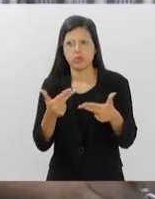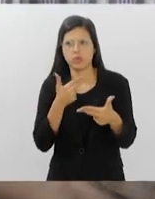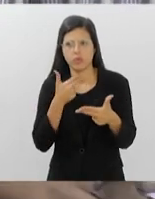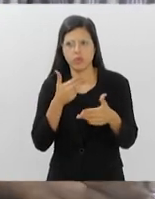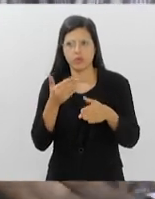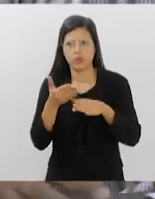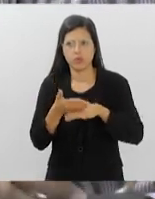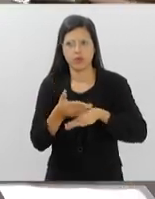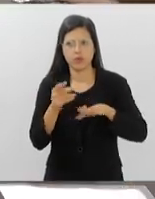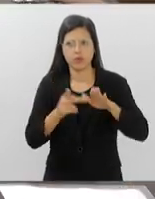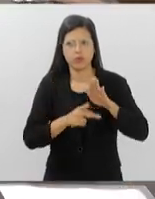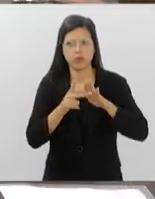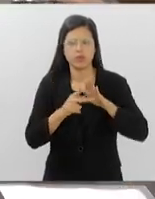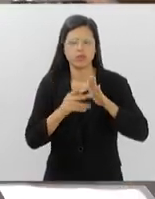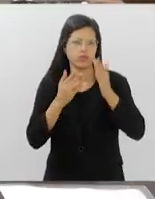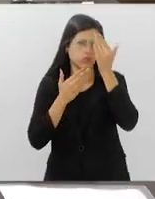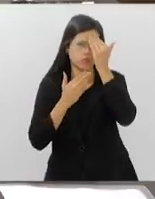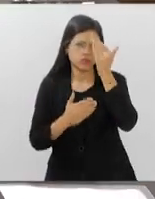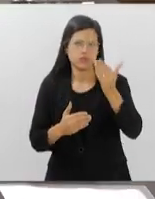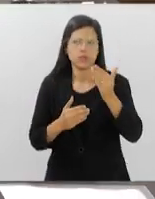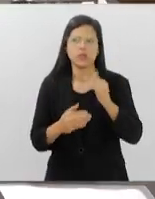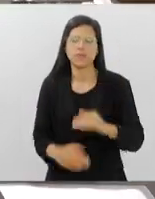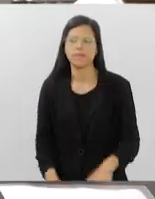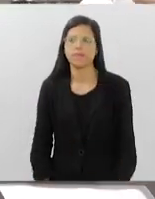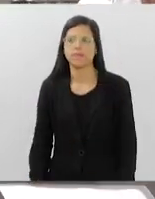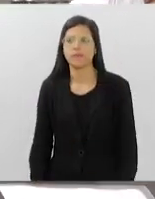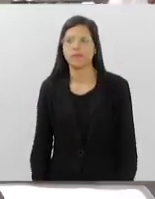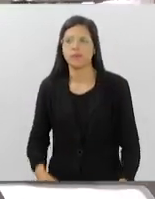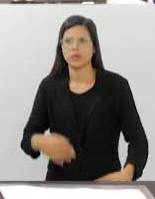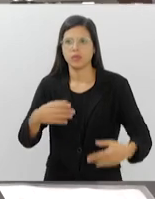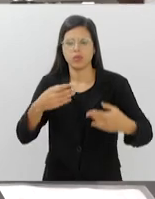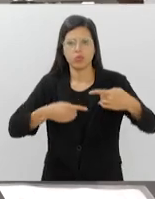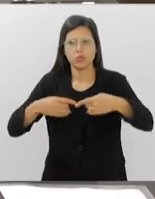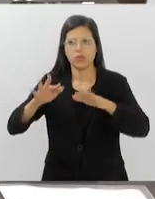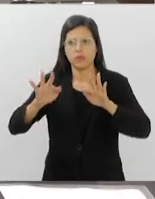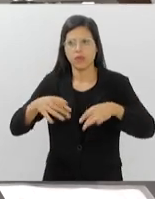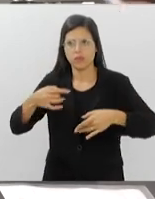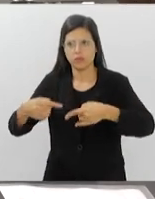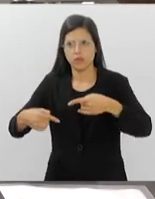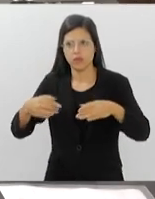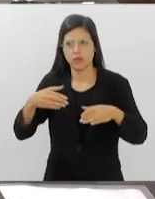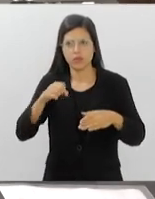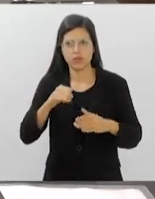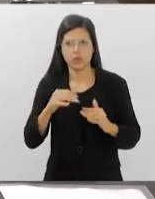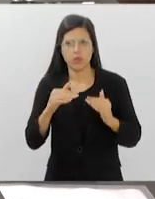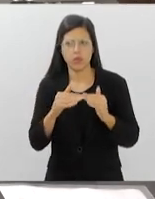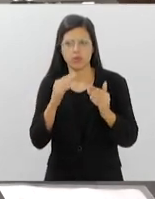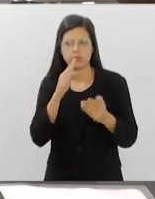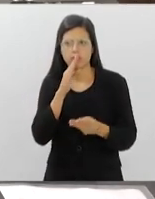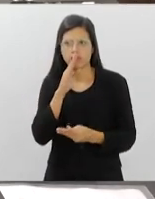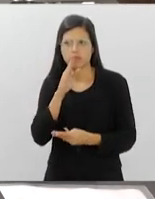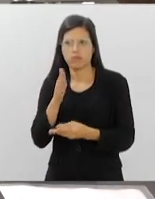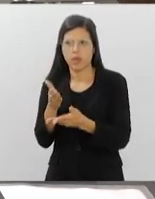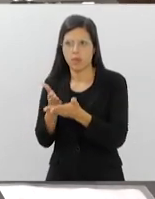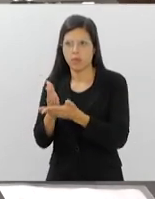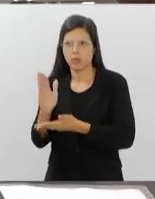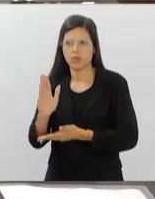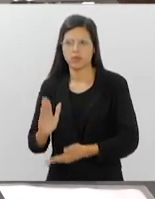deputado Cozzolino. Em discussão, não havendo quem queira discutir, encerrada a discussão. Em votação, senhores que aprovam, permaneçam como